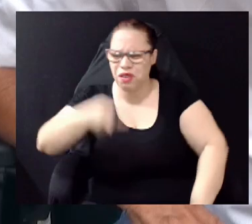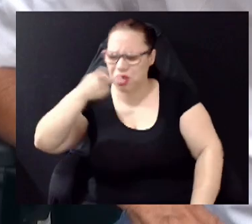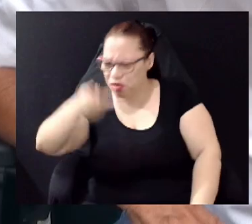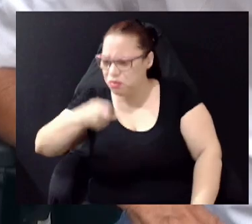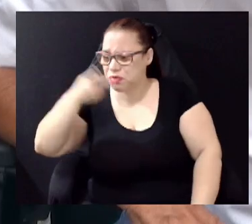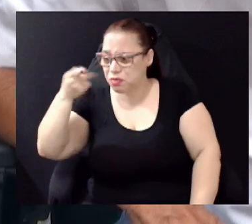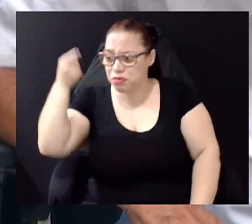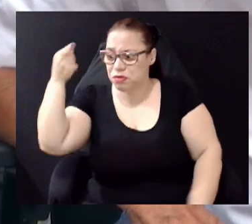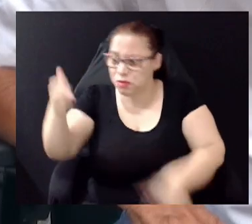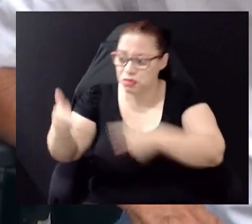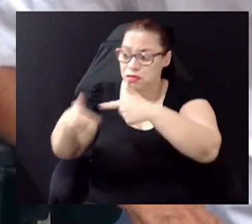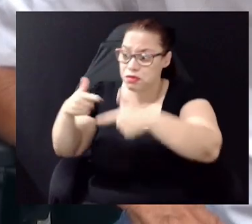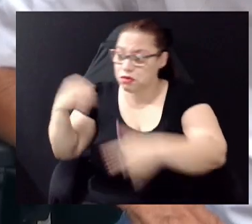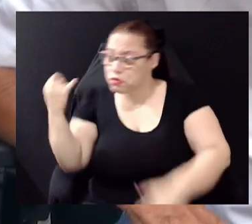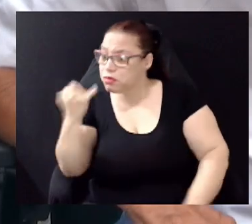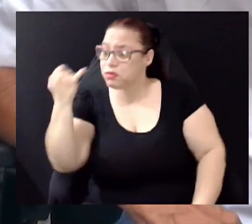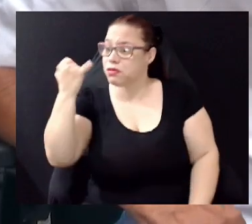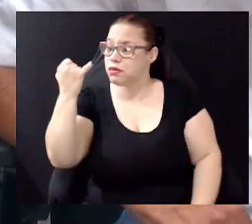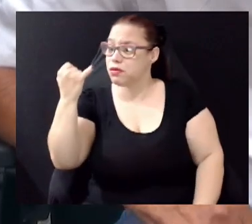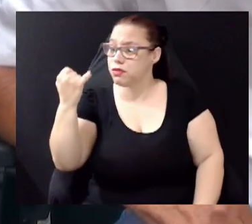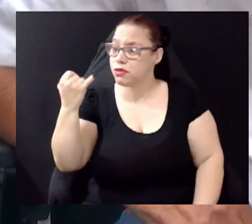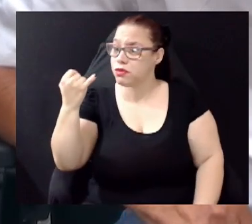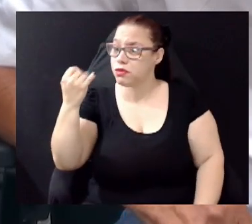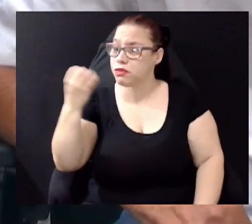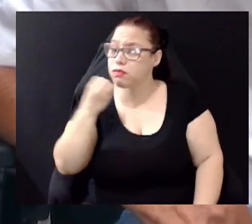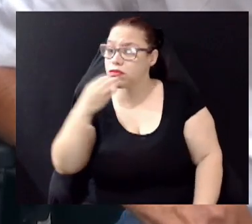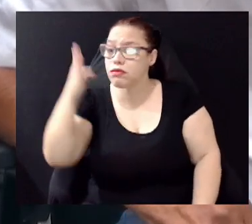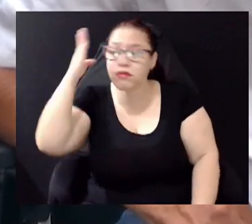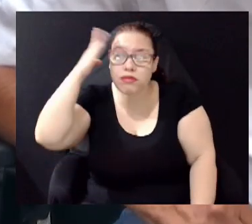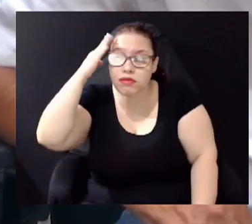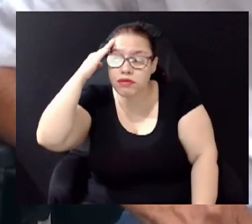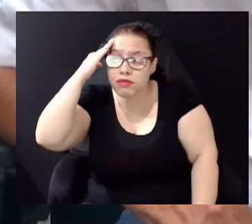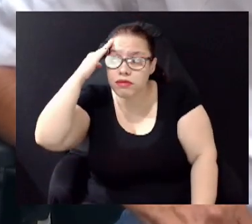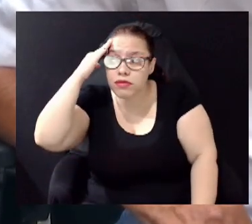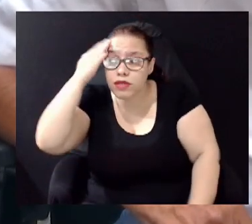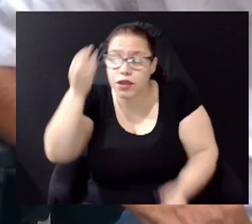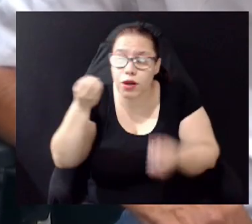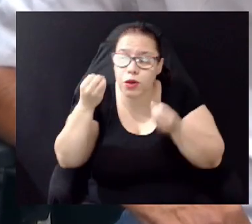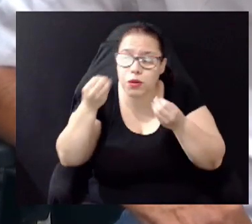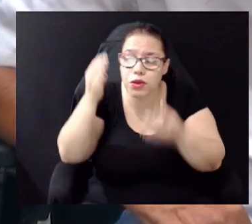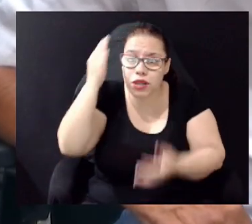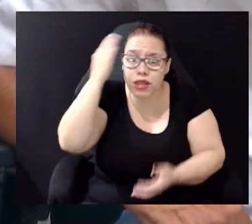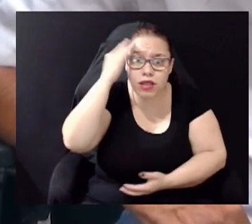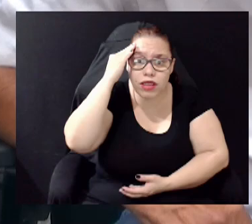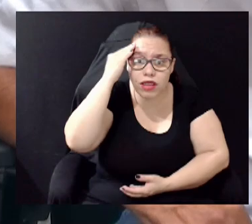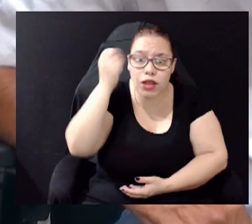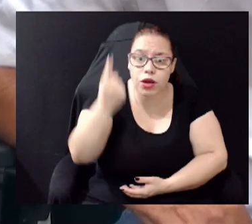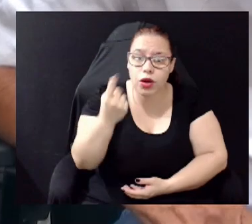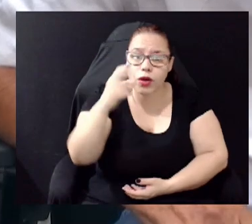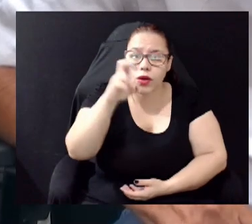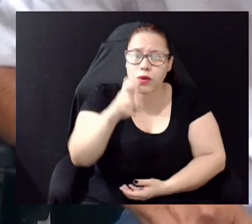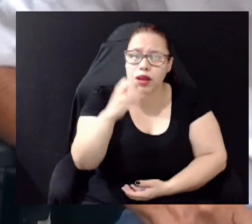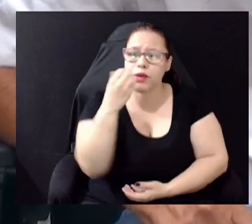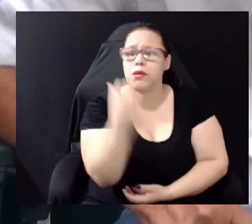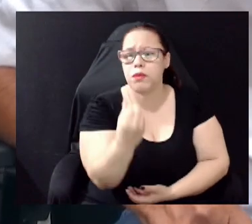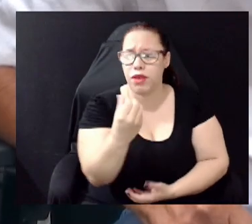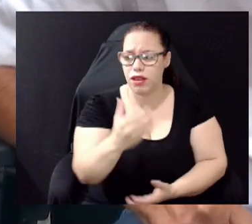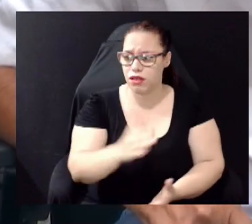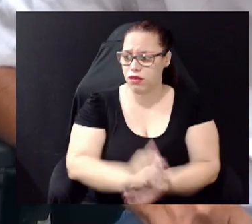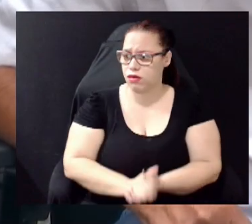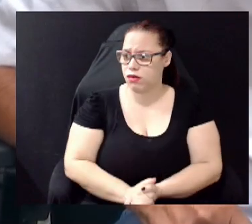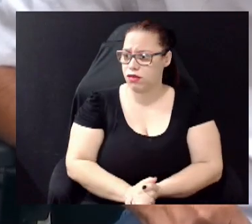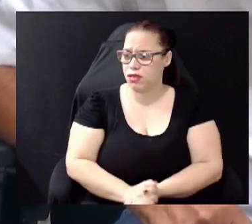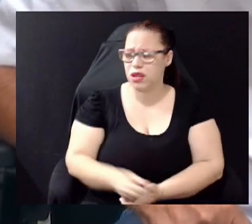a importância. E é bom saber, como eu queria saber desse 156, bem